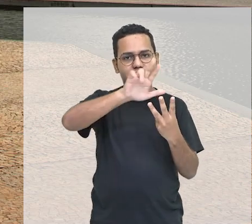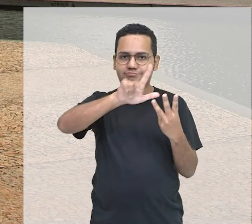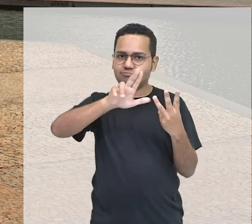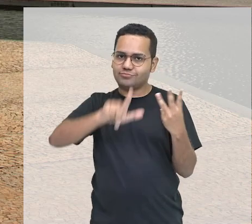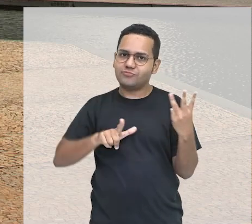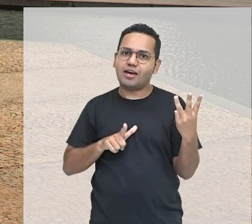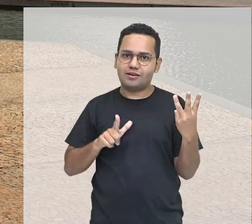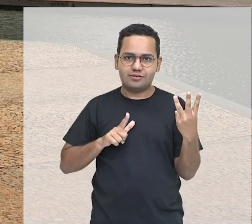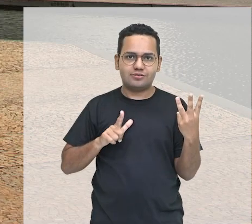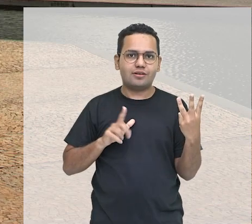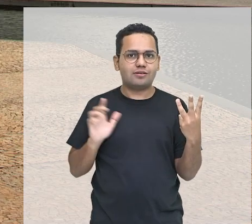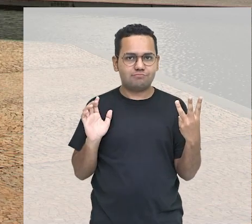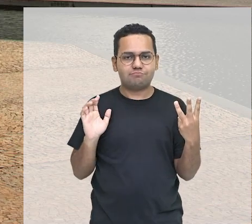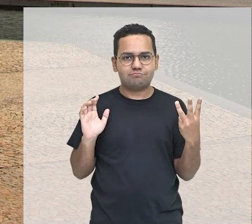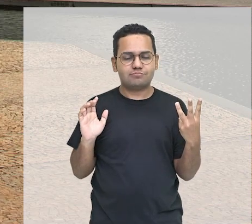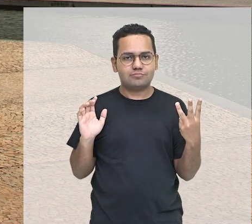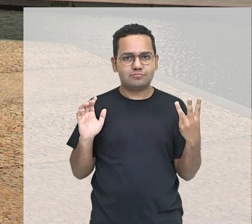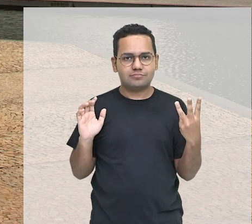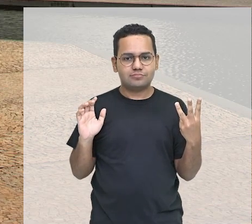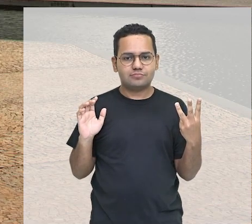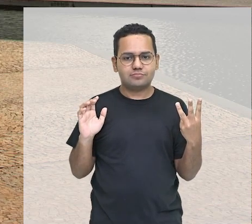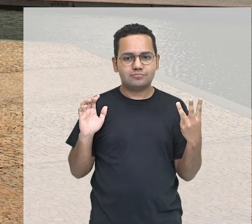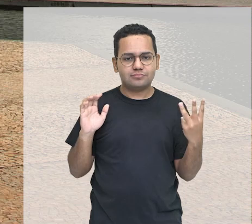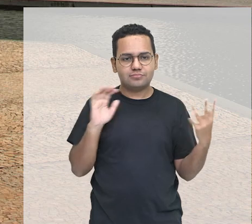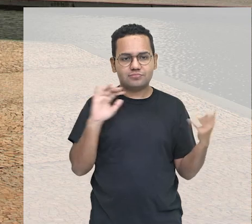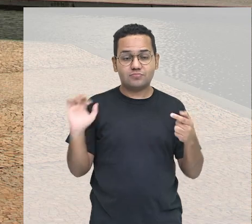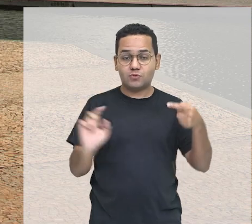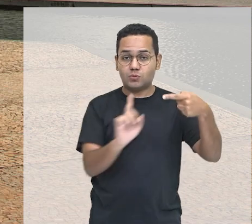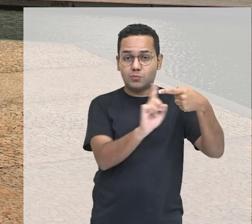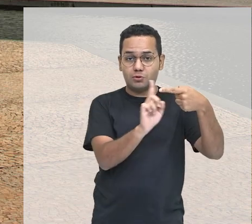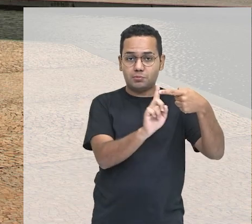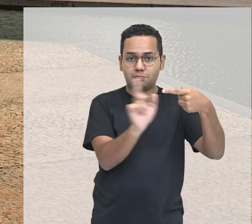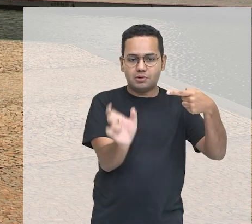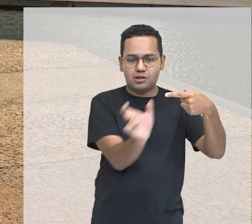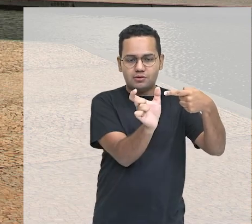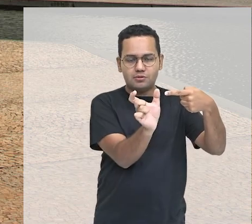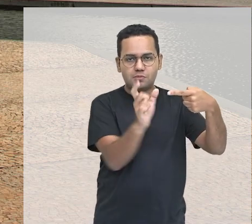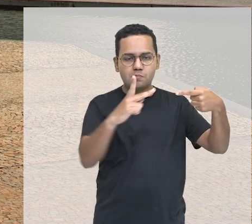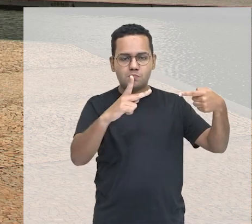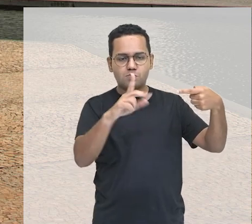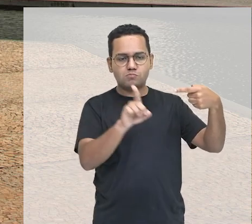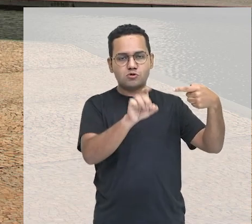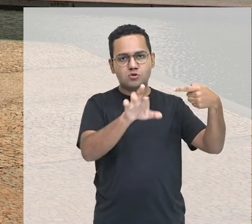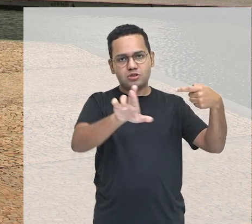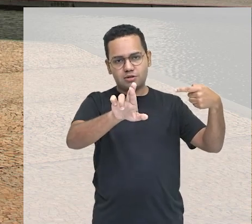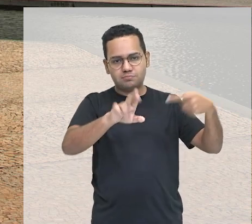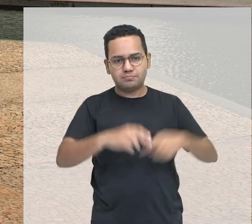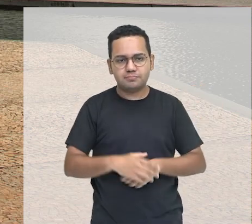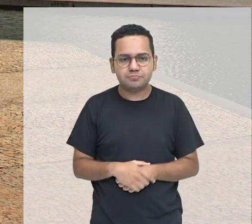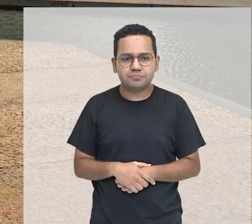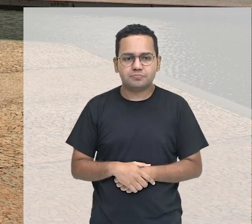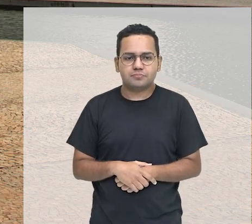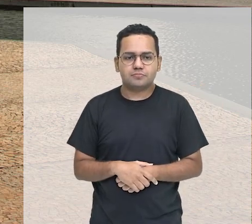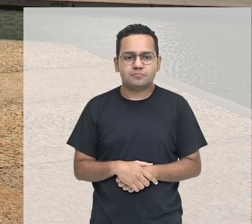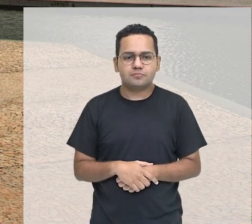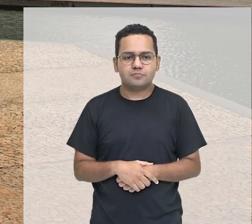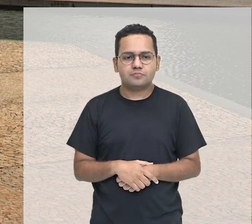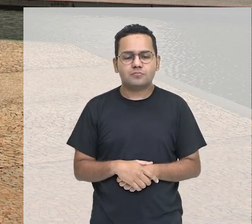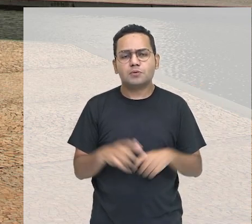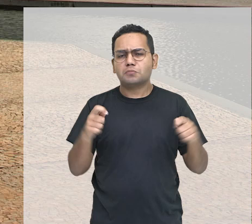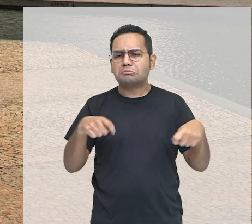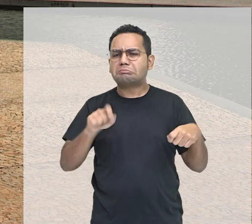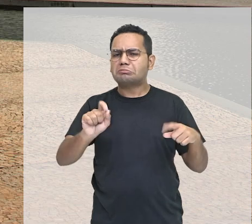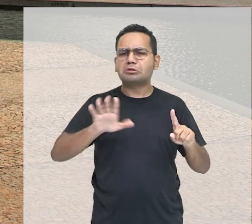Não é isso? São diferentes. Então vamos ver o que é poder. Poder pode ser entendido como